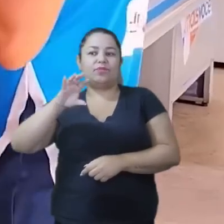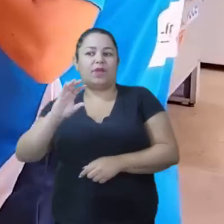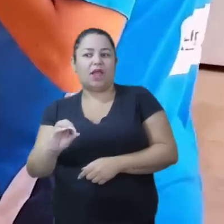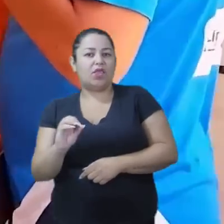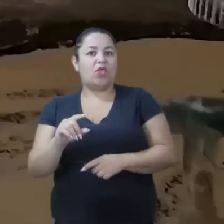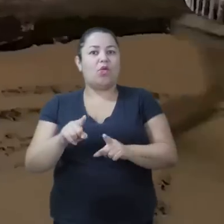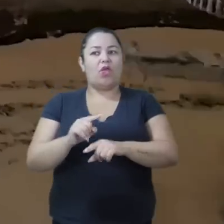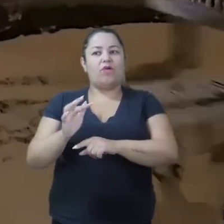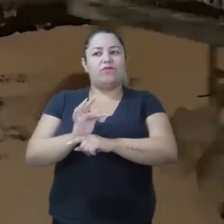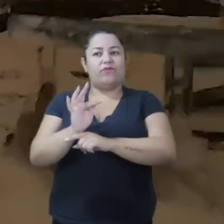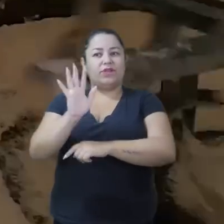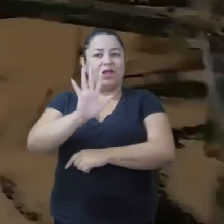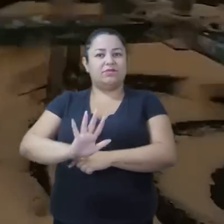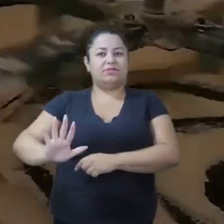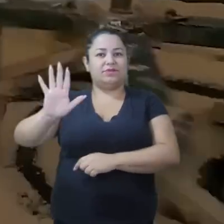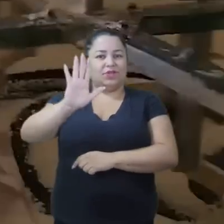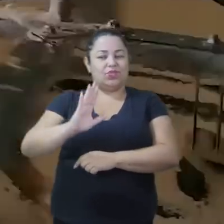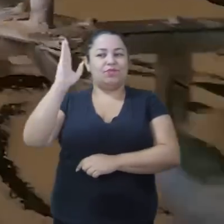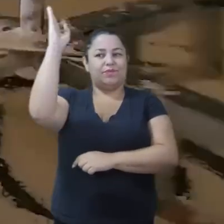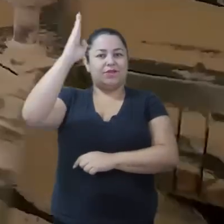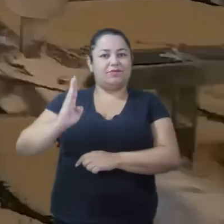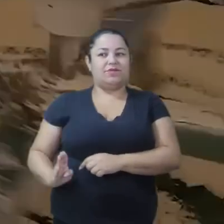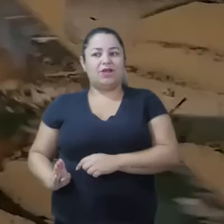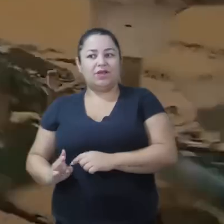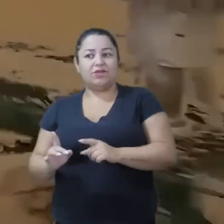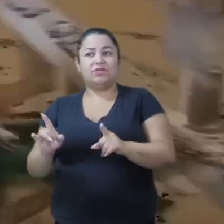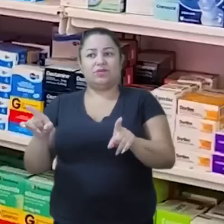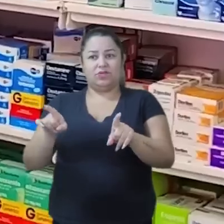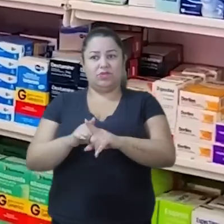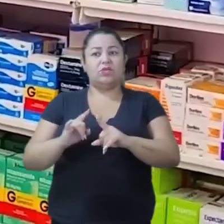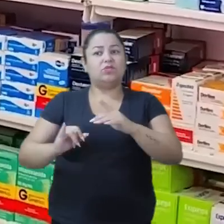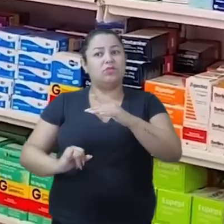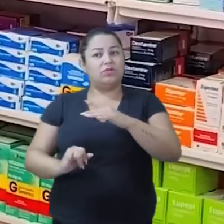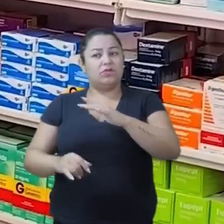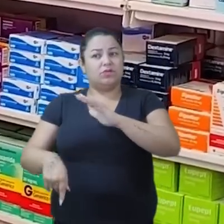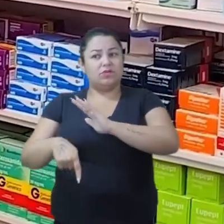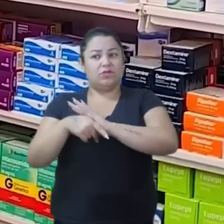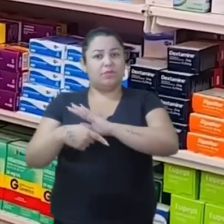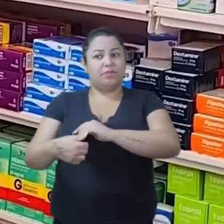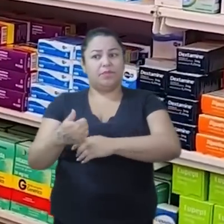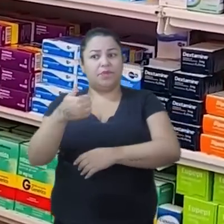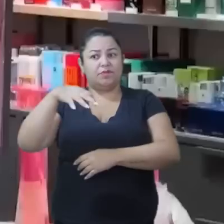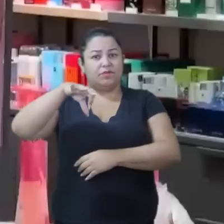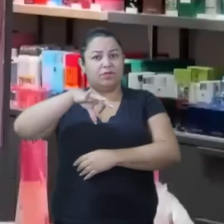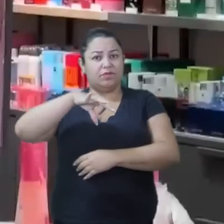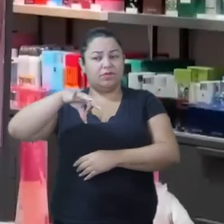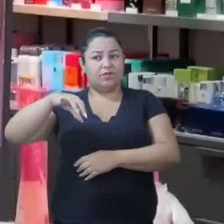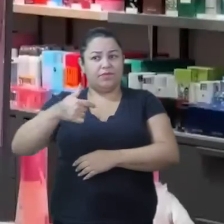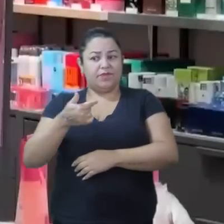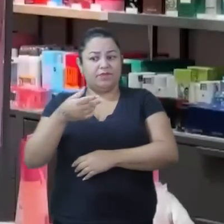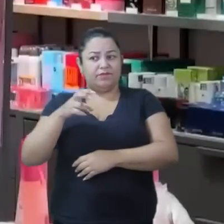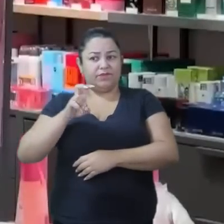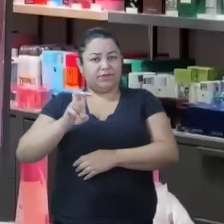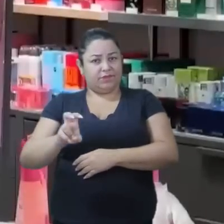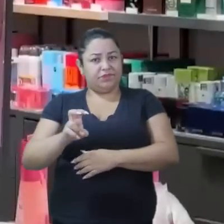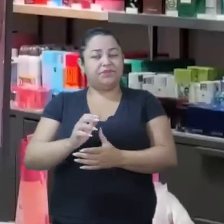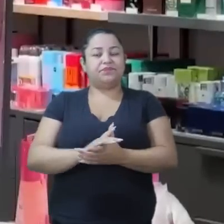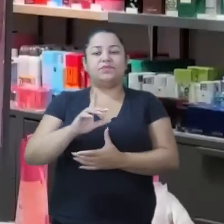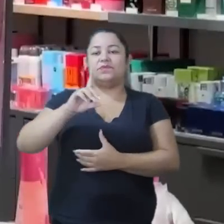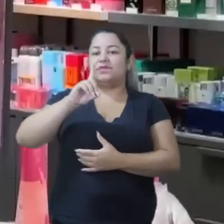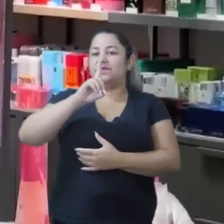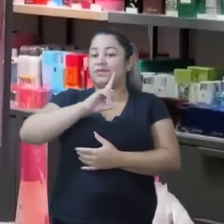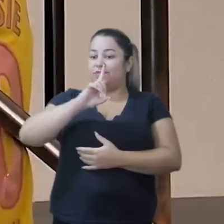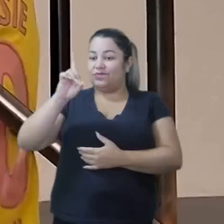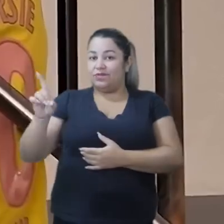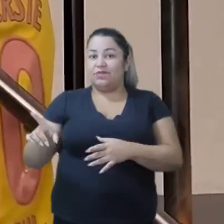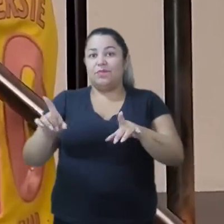feriado nacional aqui no Brasil desde a sua instituição oficial em 1925. Nessa data, a